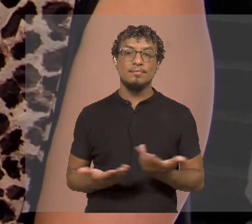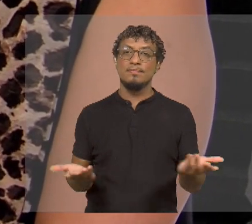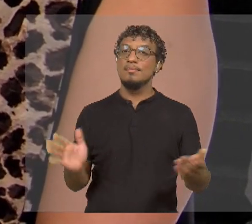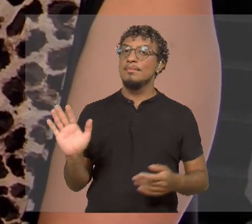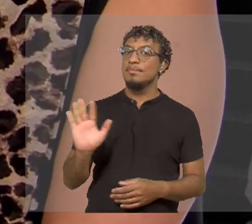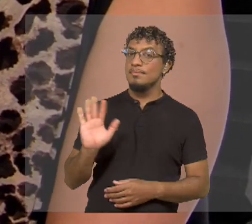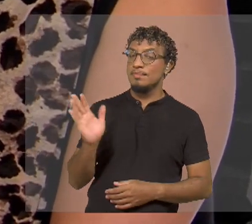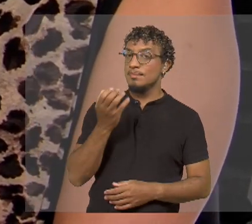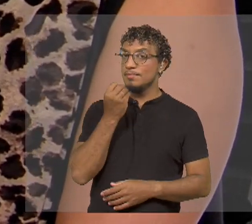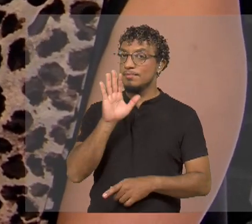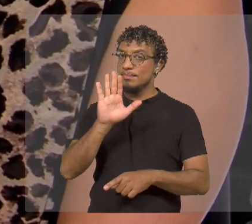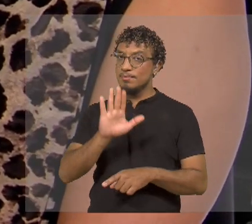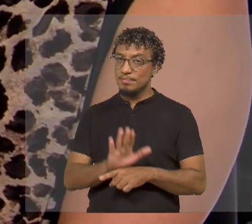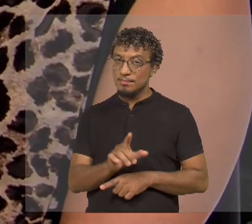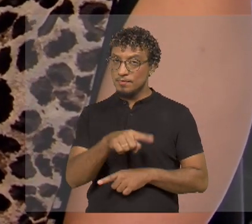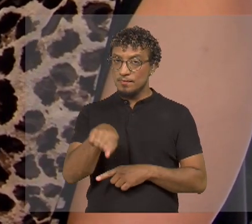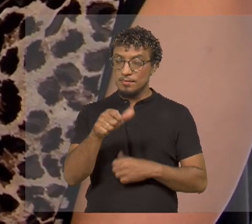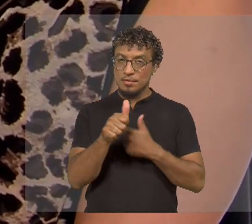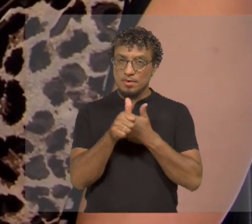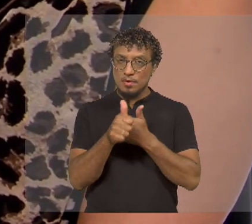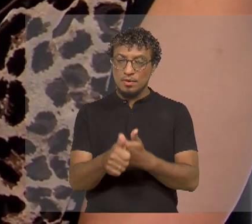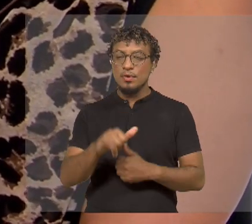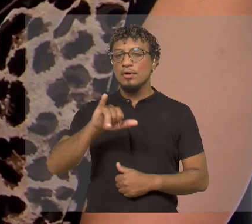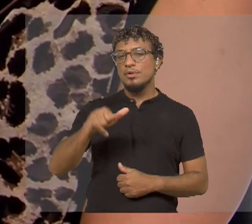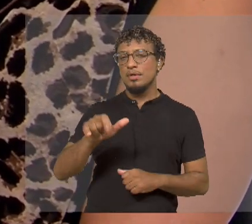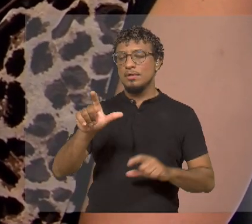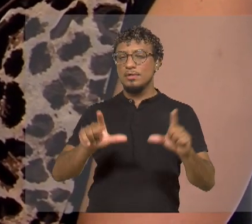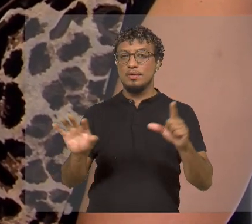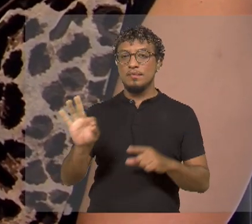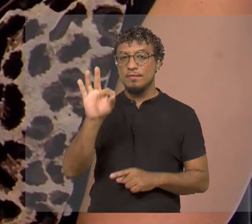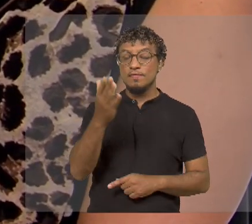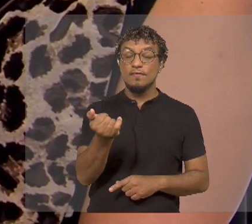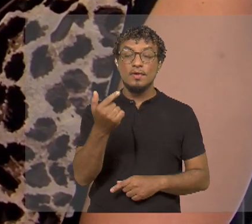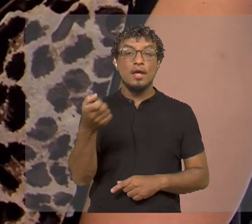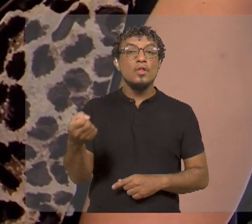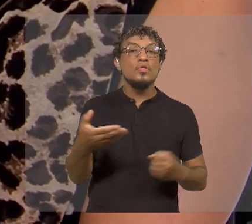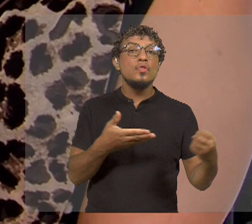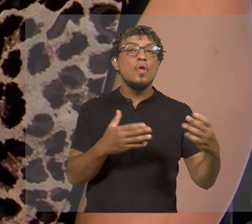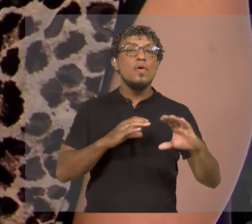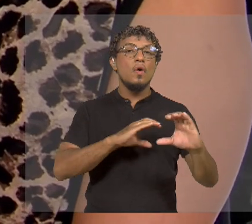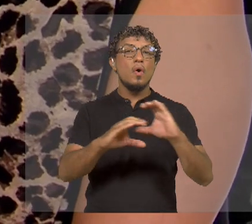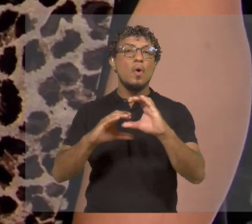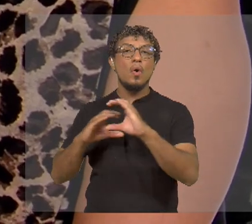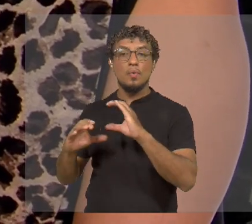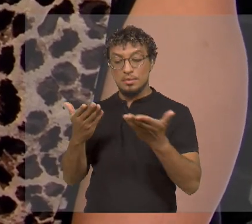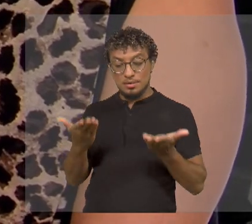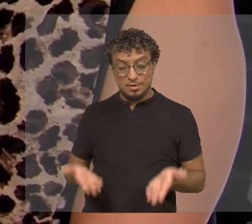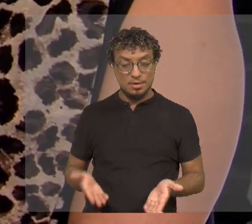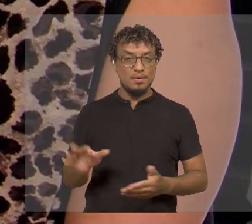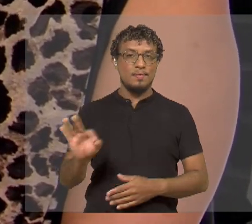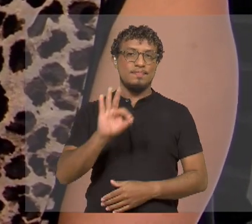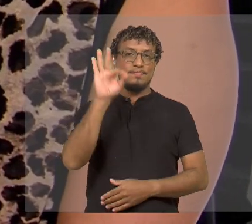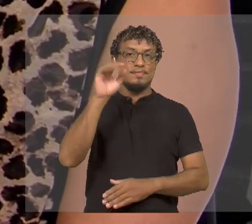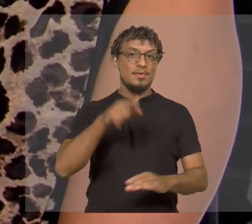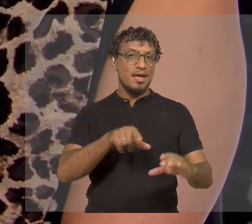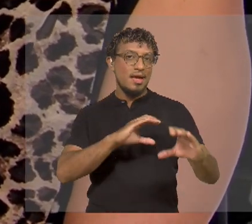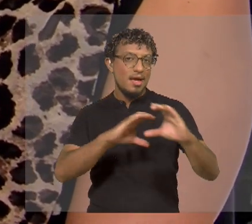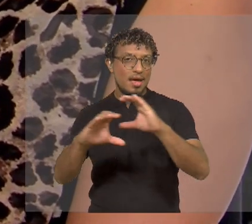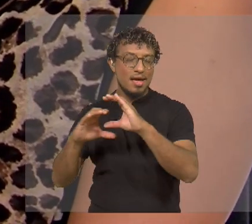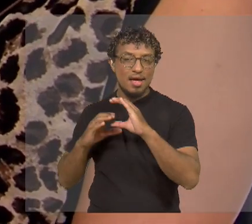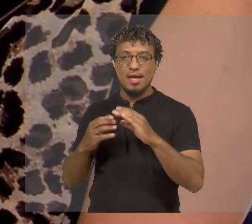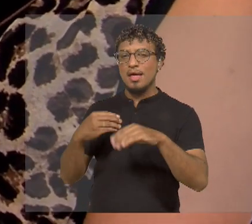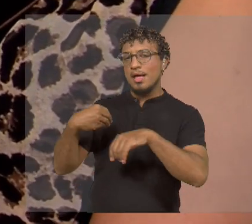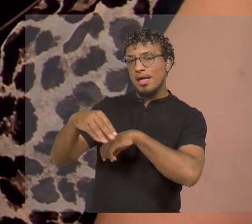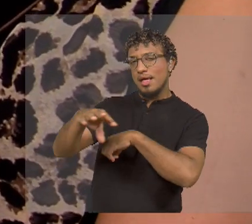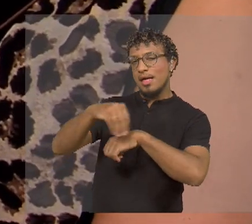Olá, boa tarde a todos que acompanham o JTV UFMA. Vamos falar sobre um novo canal de comunicação da UFMA. É um canal para transmissão